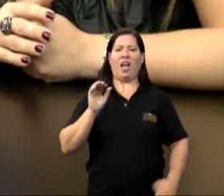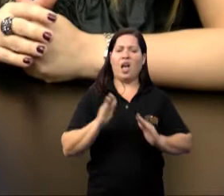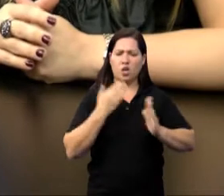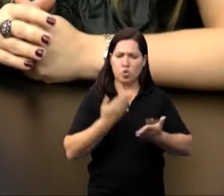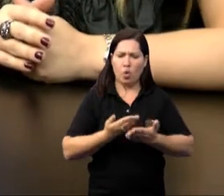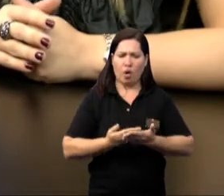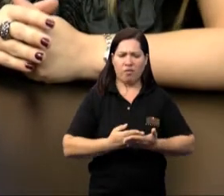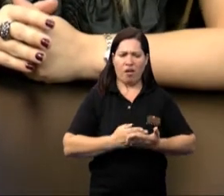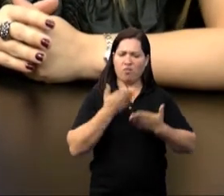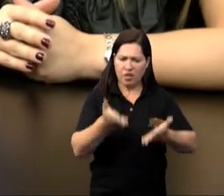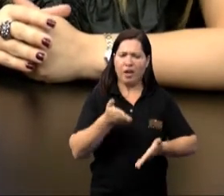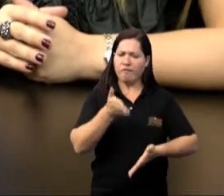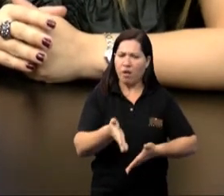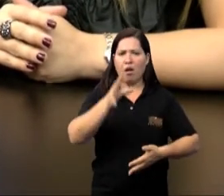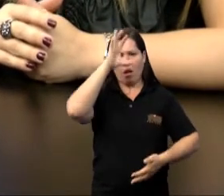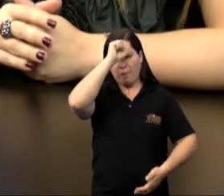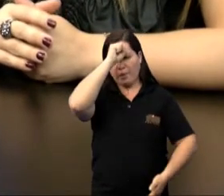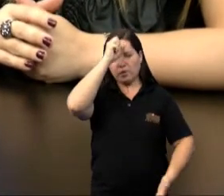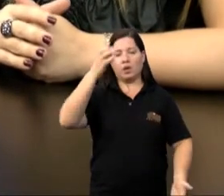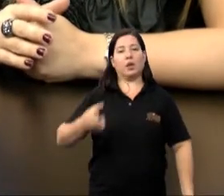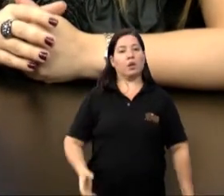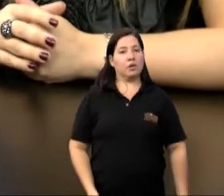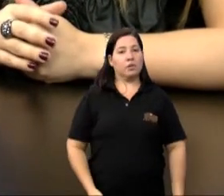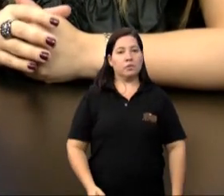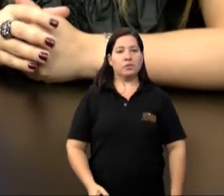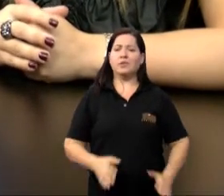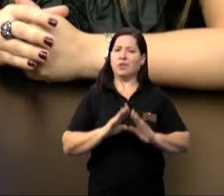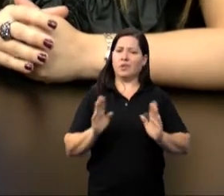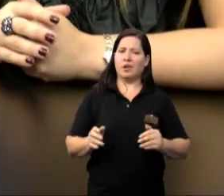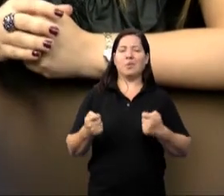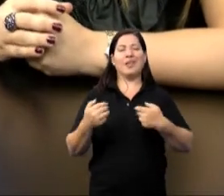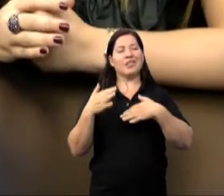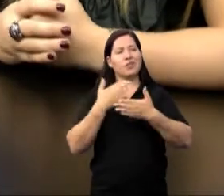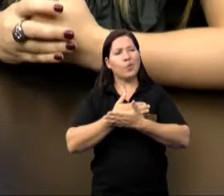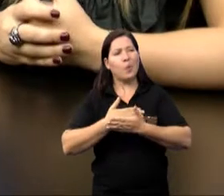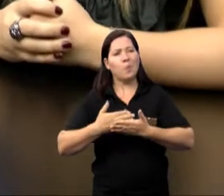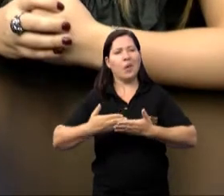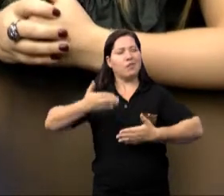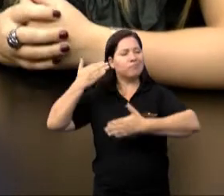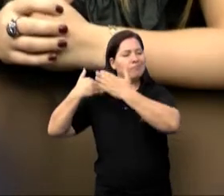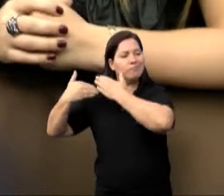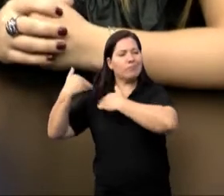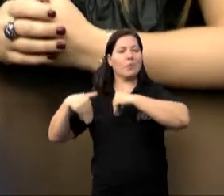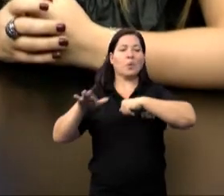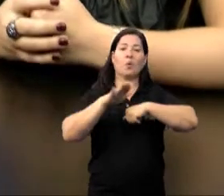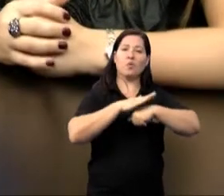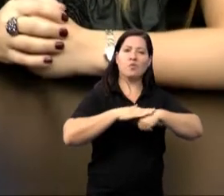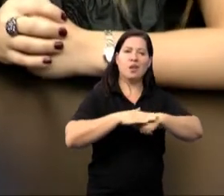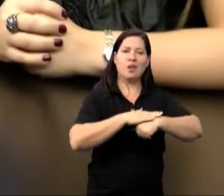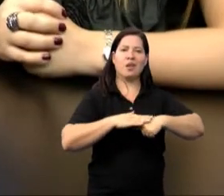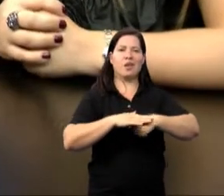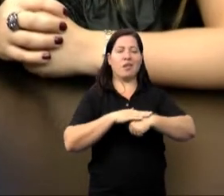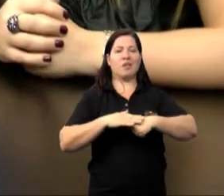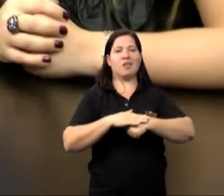né? Isso. Nós vimos que a professora diz, você conversa com o bebê, você diz, você vai tomar banho, o processo de